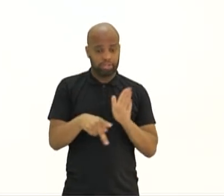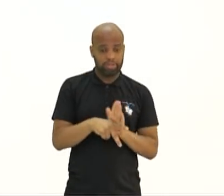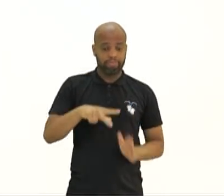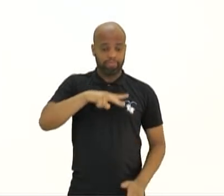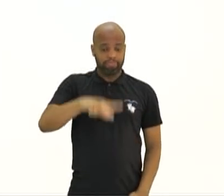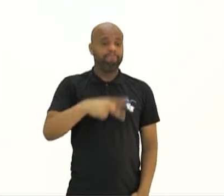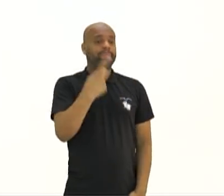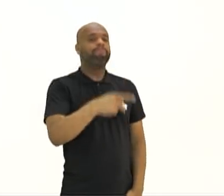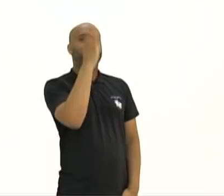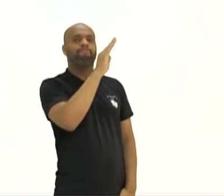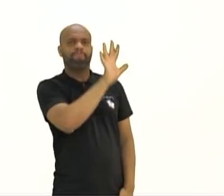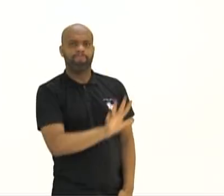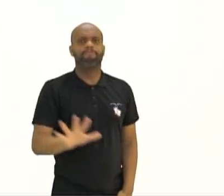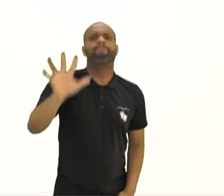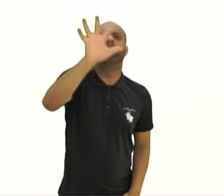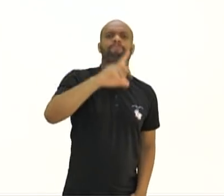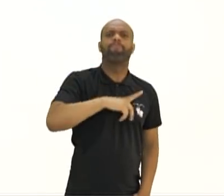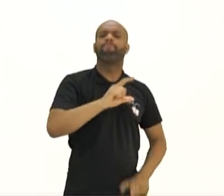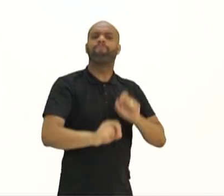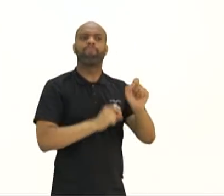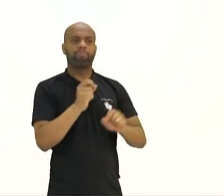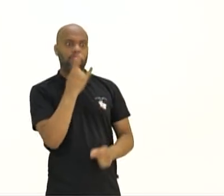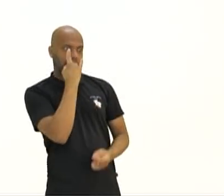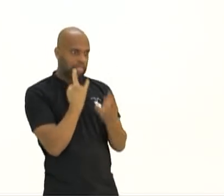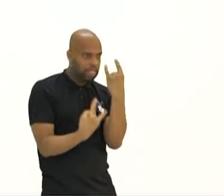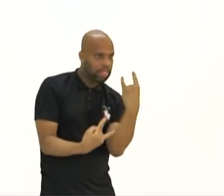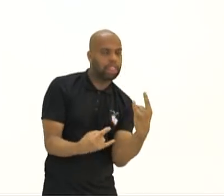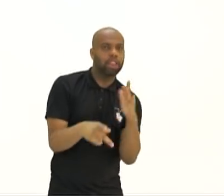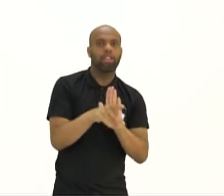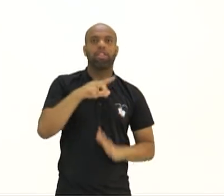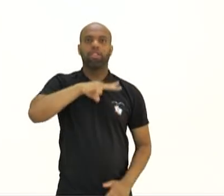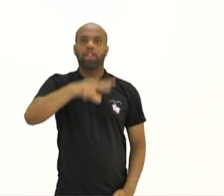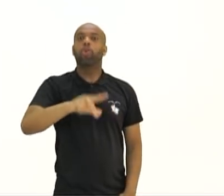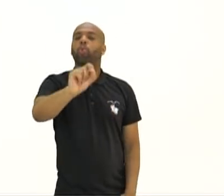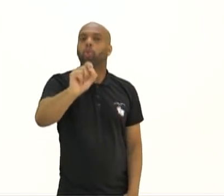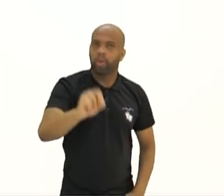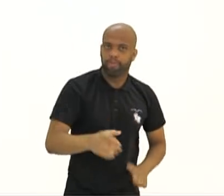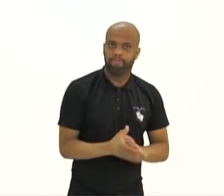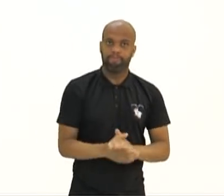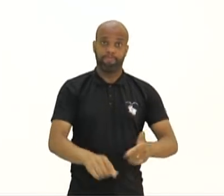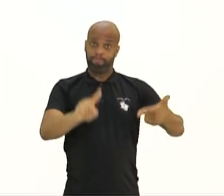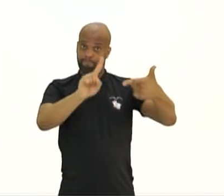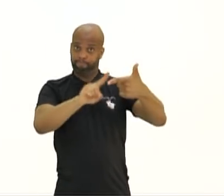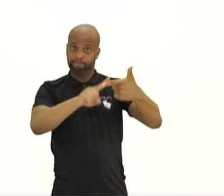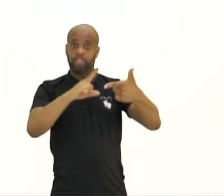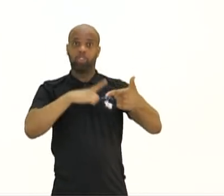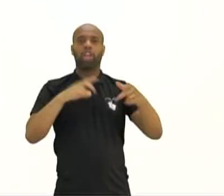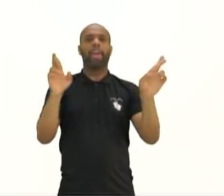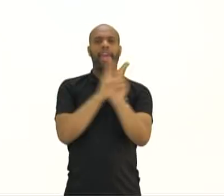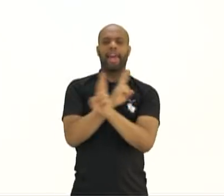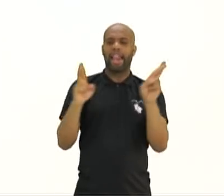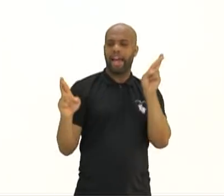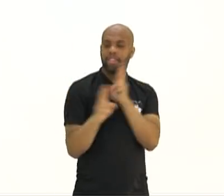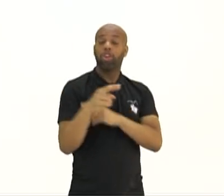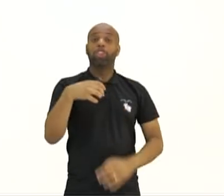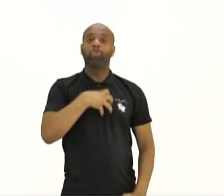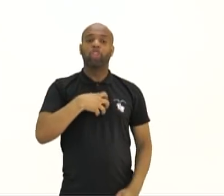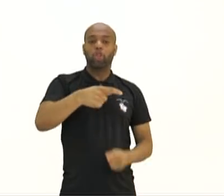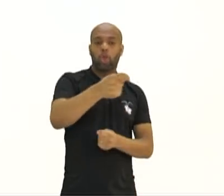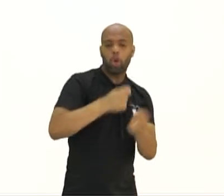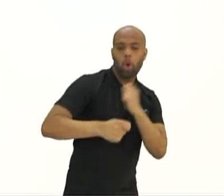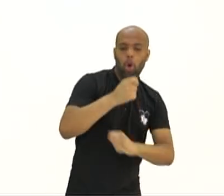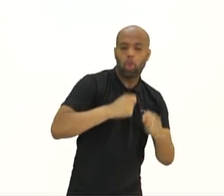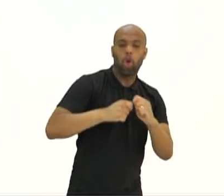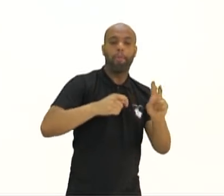território brasileiro. Quais foram as primeiras coisas que chamou a atenção deles? Segundo, as relações econômicas entre os